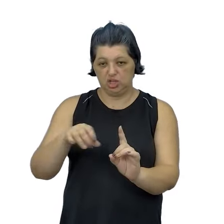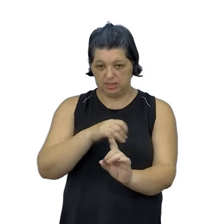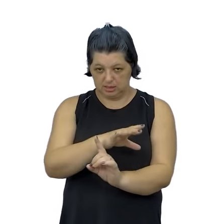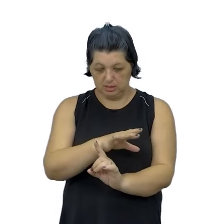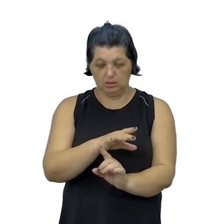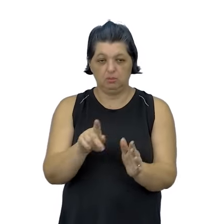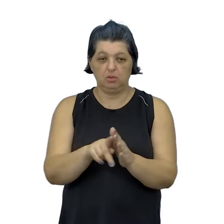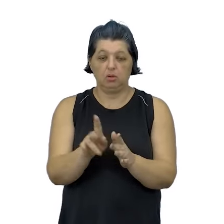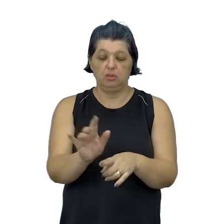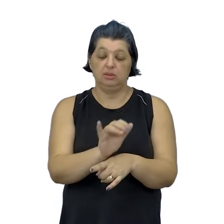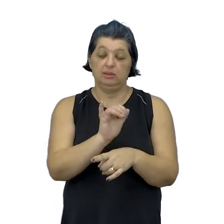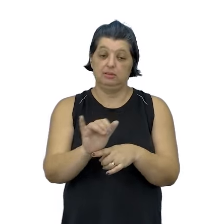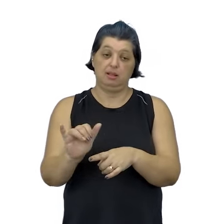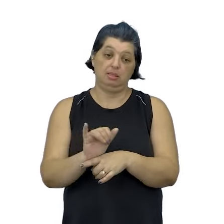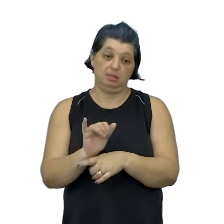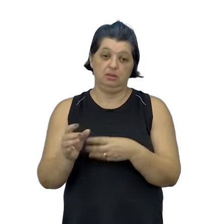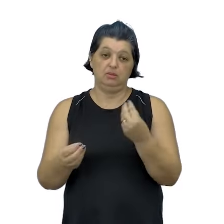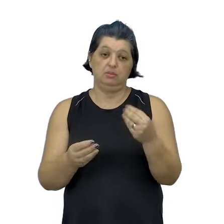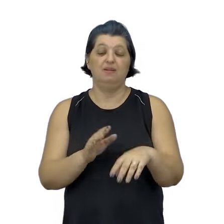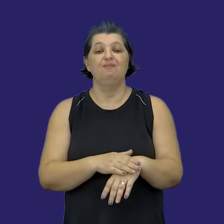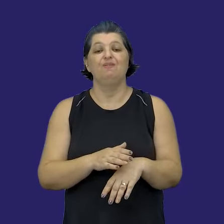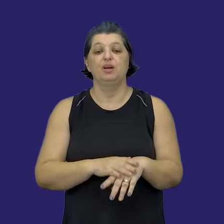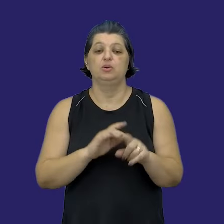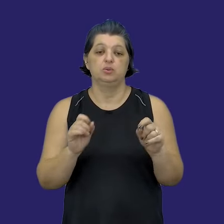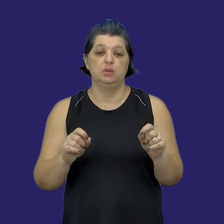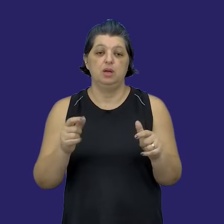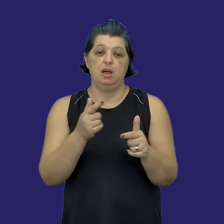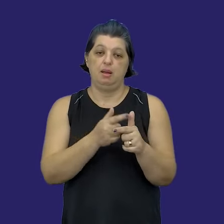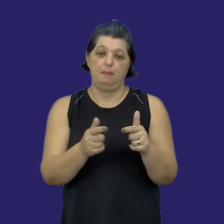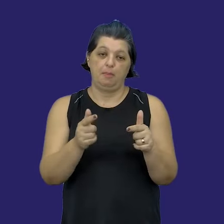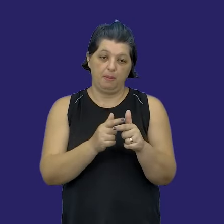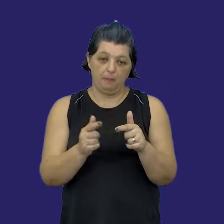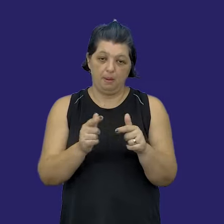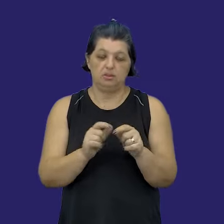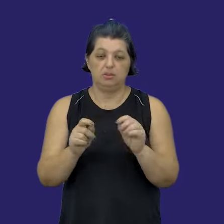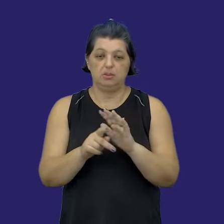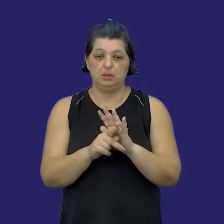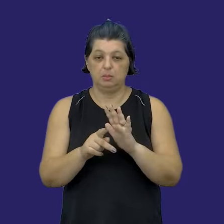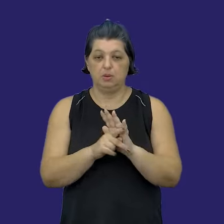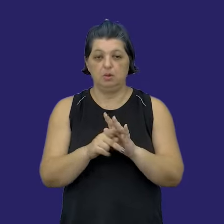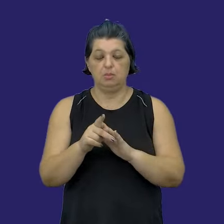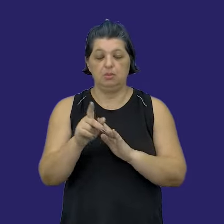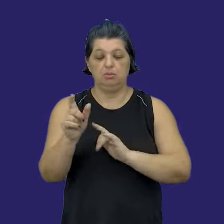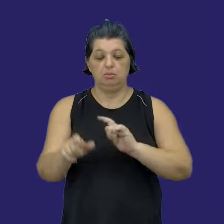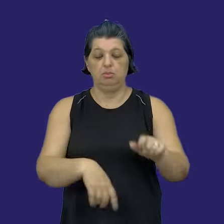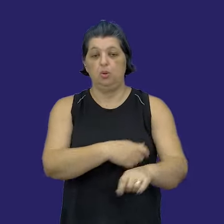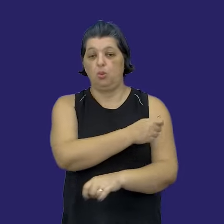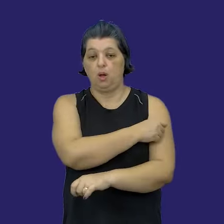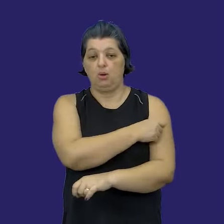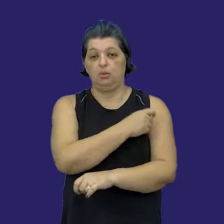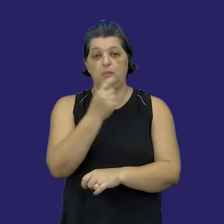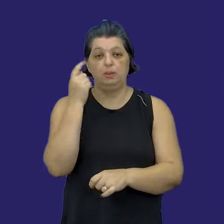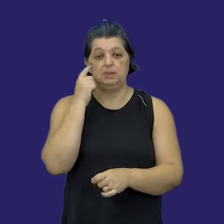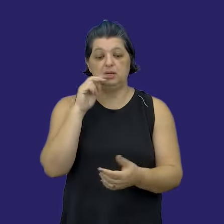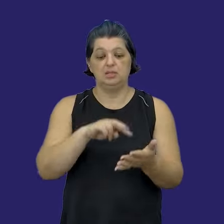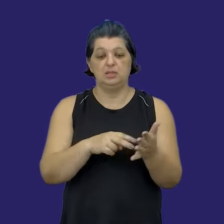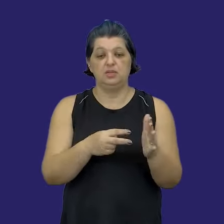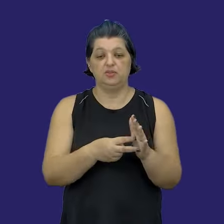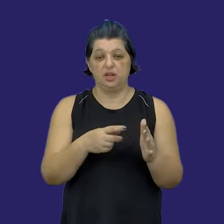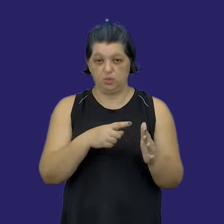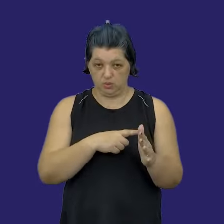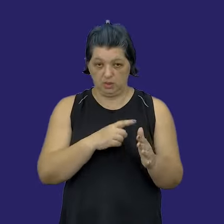Dessas estratégias no momento que ele faz o quê? A problematização para que o aluno tenha sentido daquilo. Bom,